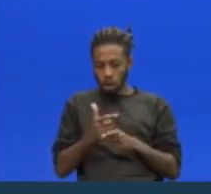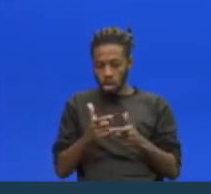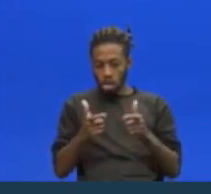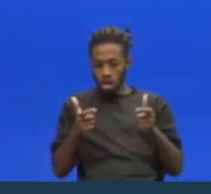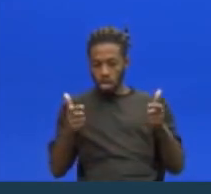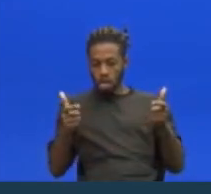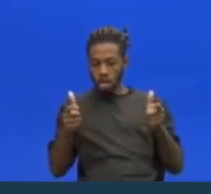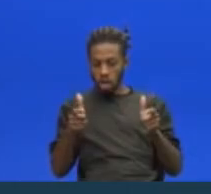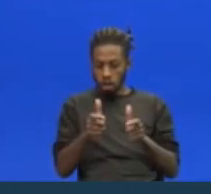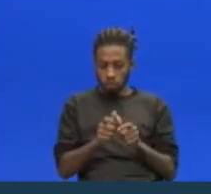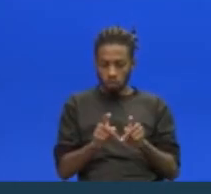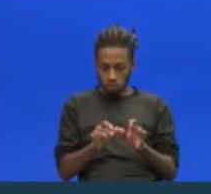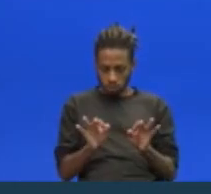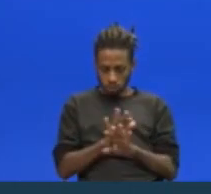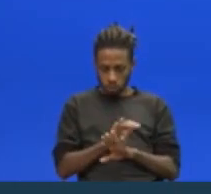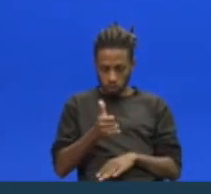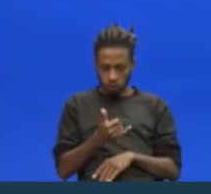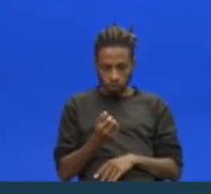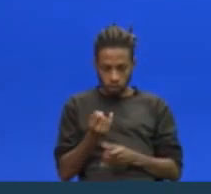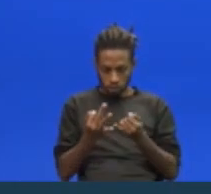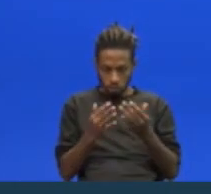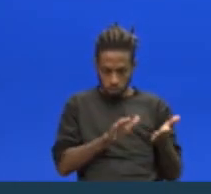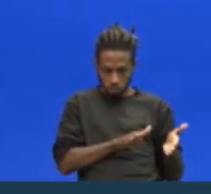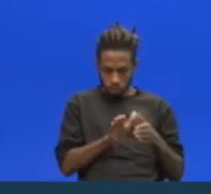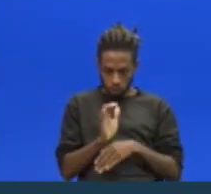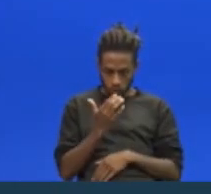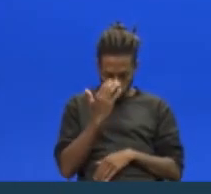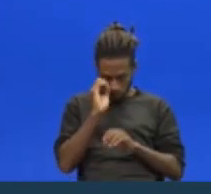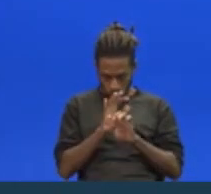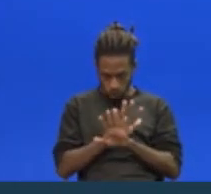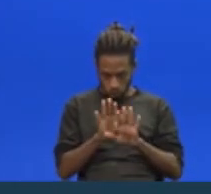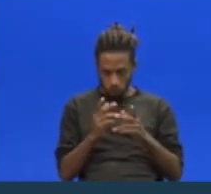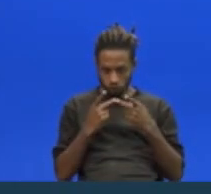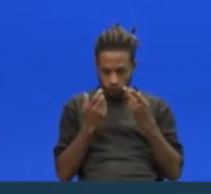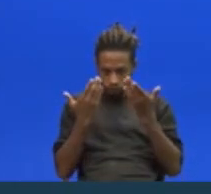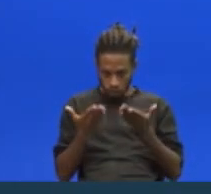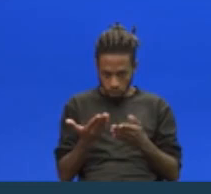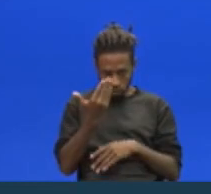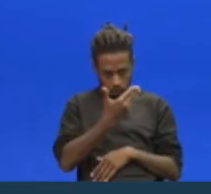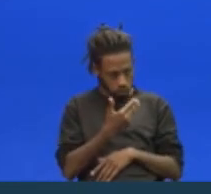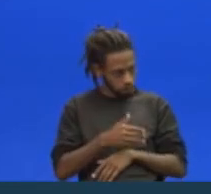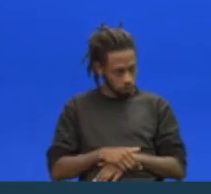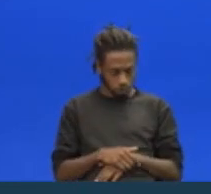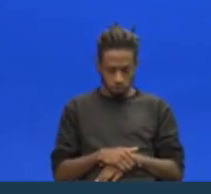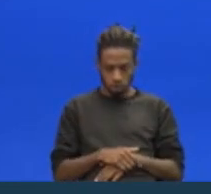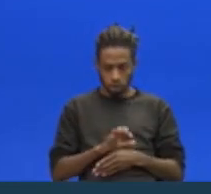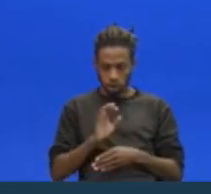tenha aproveitado, que você tenha entendido e compreendido bastante sobre a